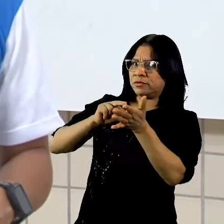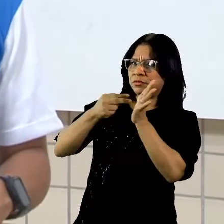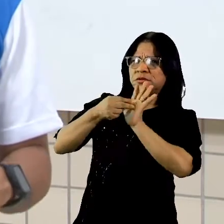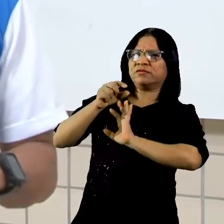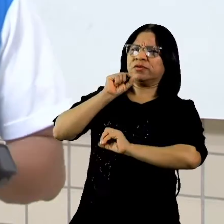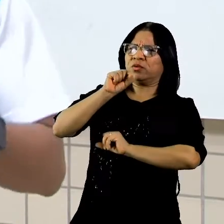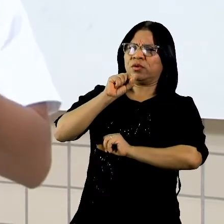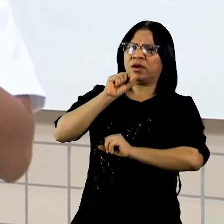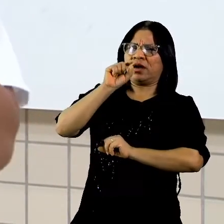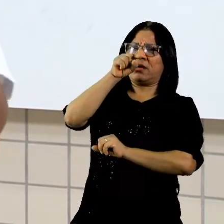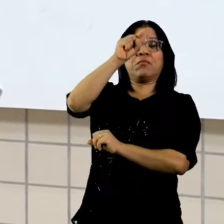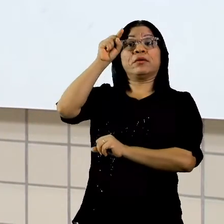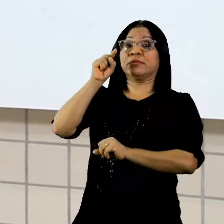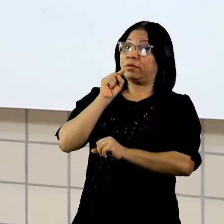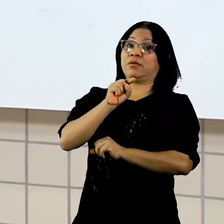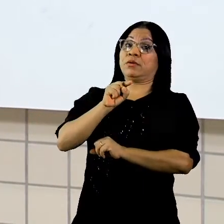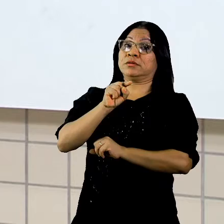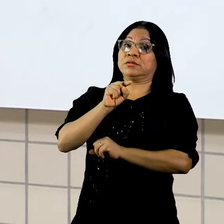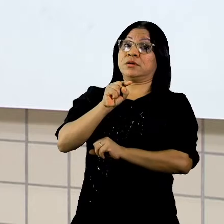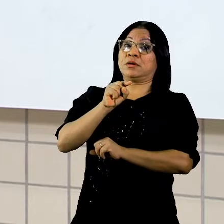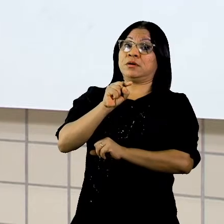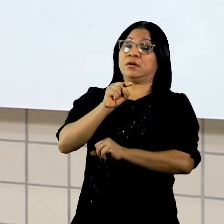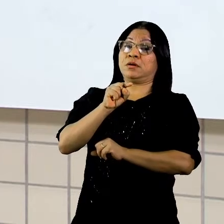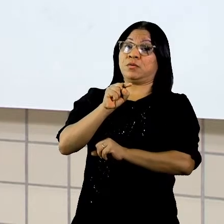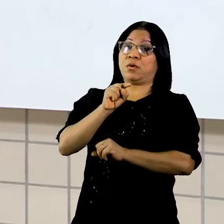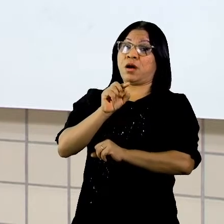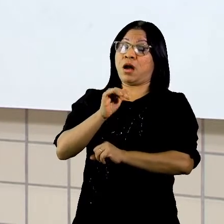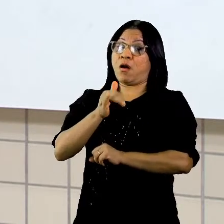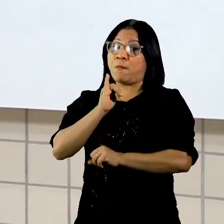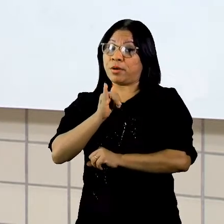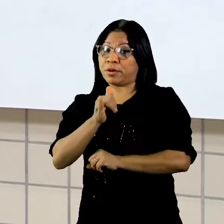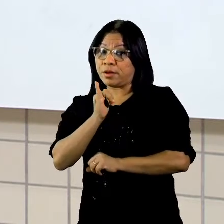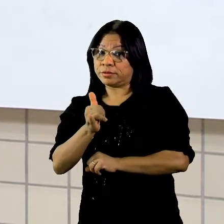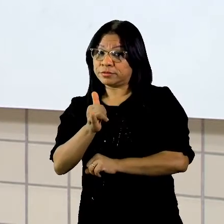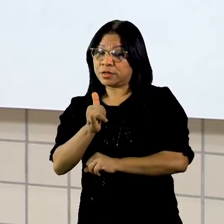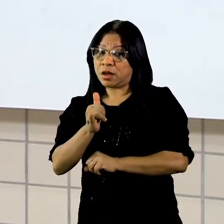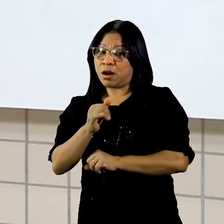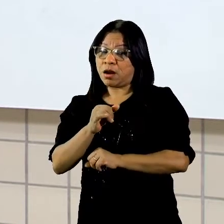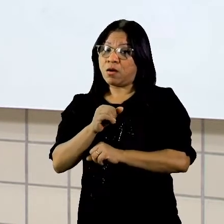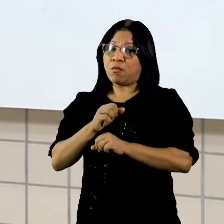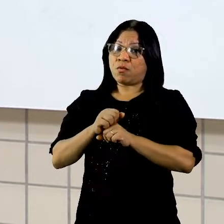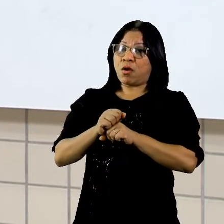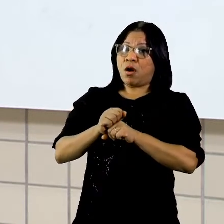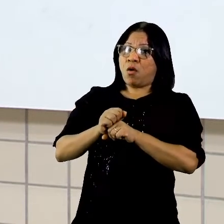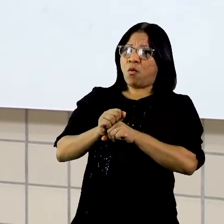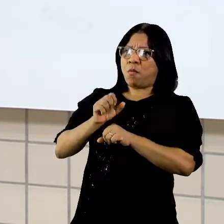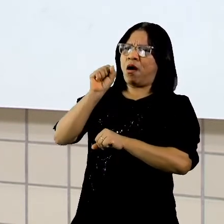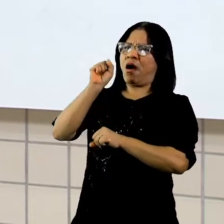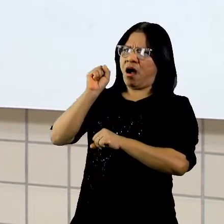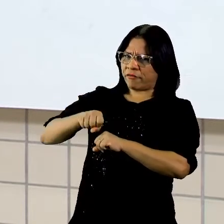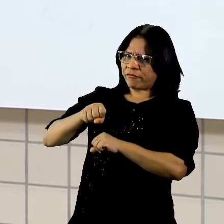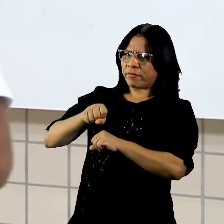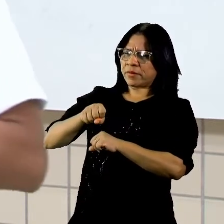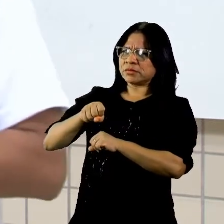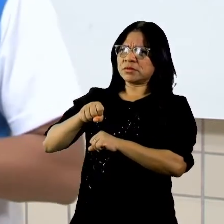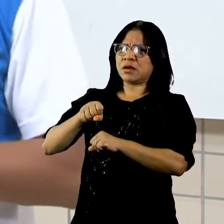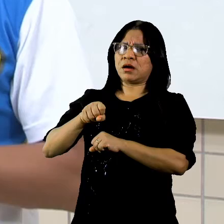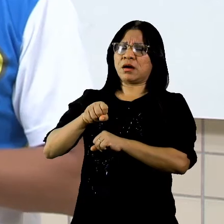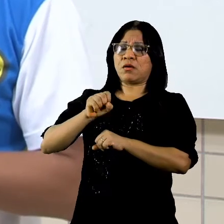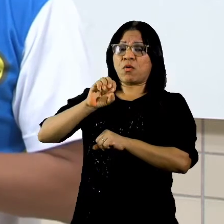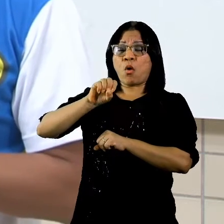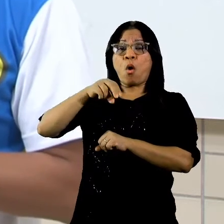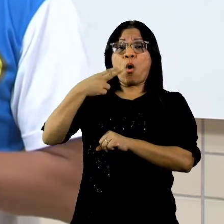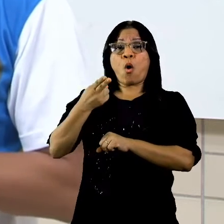interrogação? Uma narração? Uma afirmação? Ou a fala